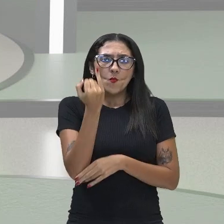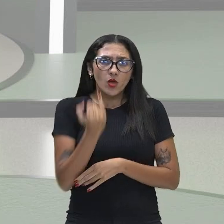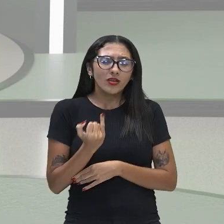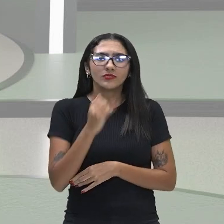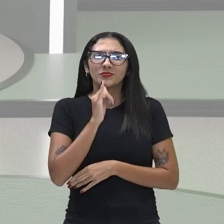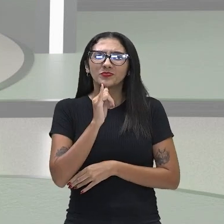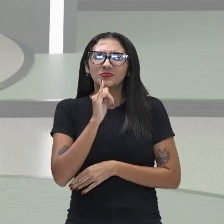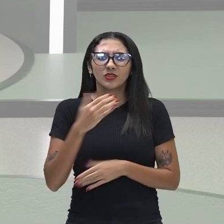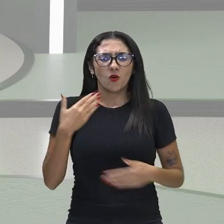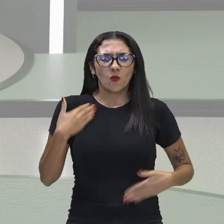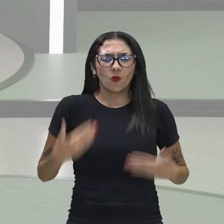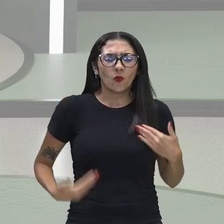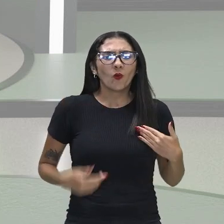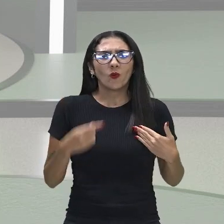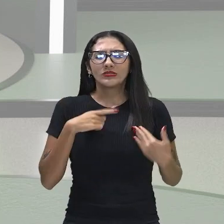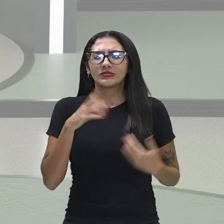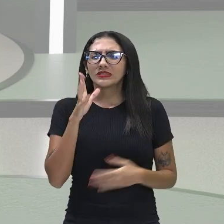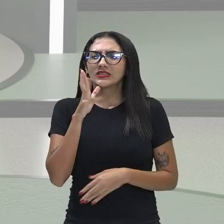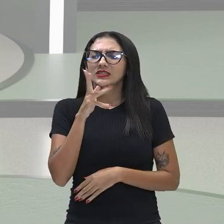lenta, e vai haver um ganho de